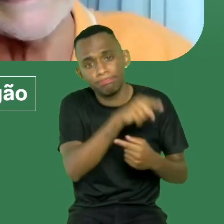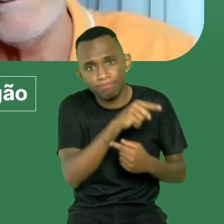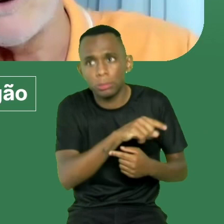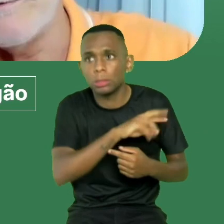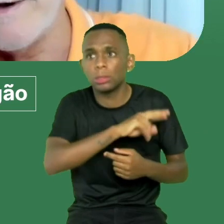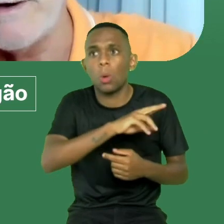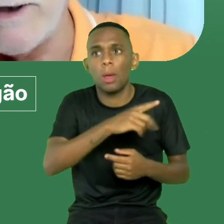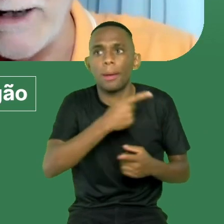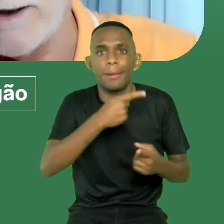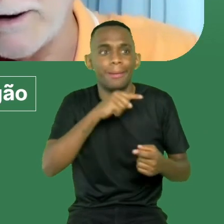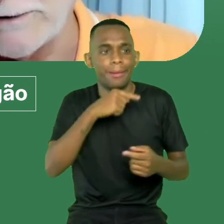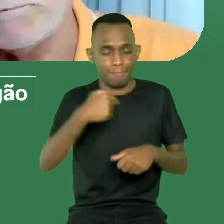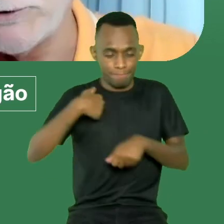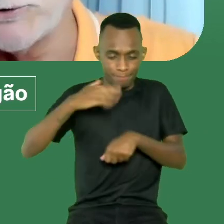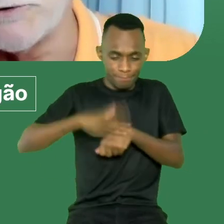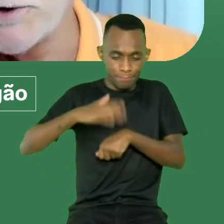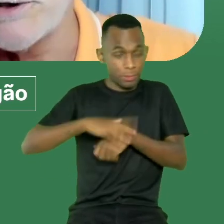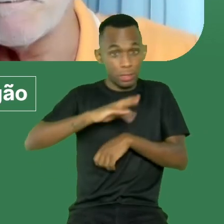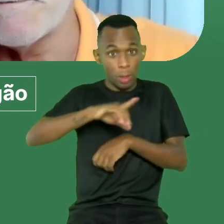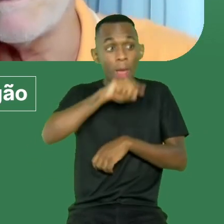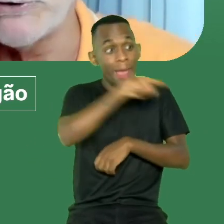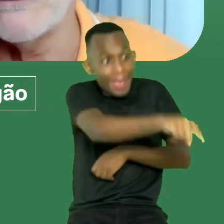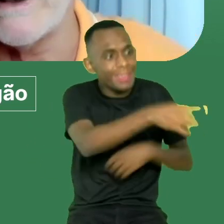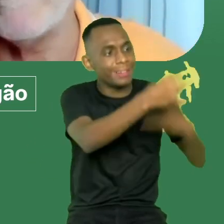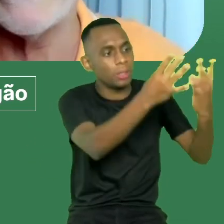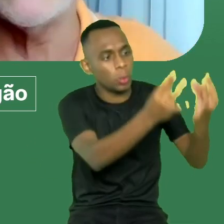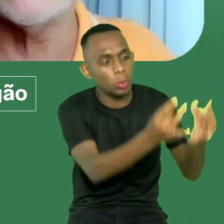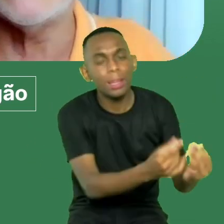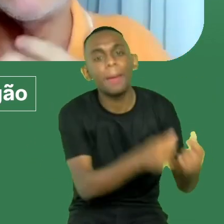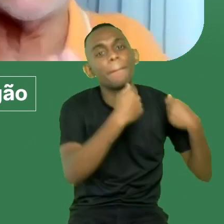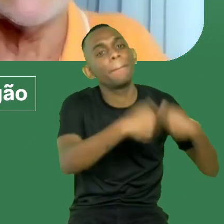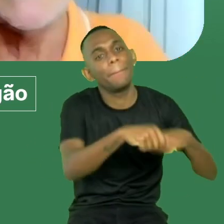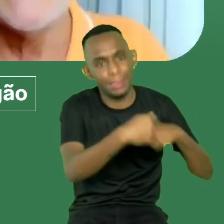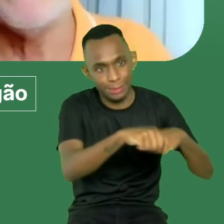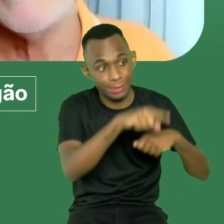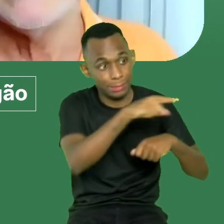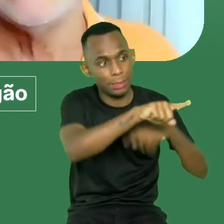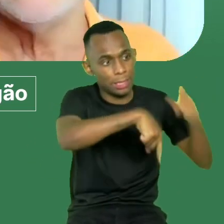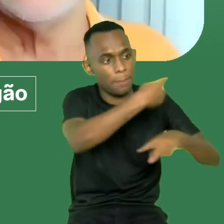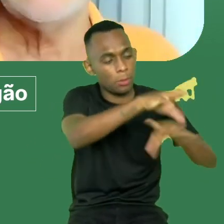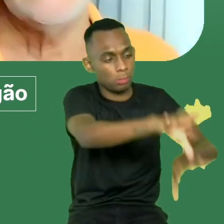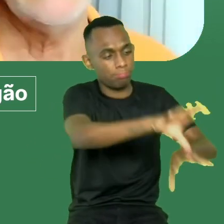você tem que saber como é que é essa pessoa, esse tipo de pessoa é para você tentar